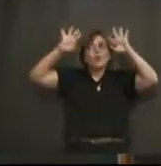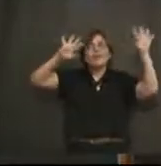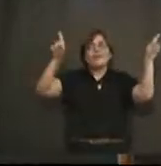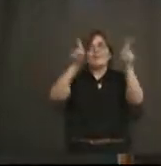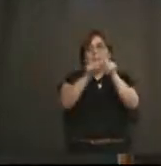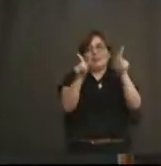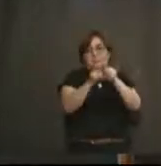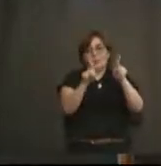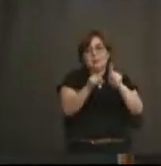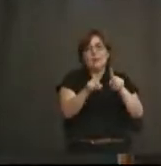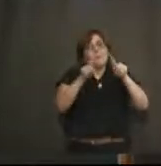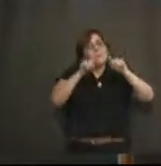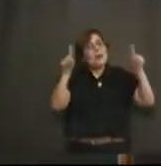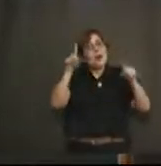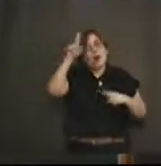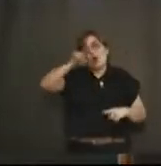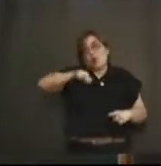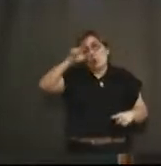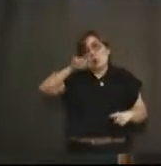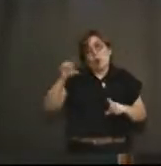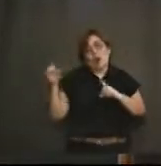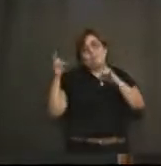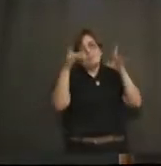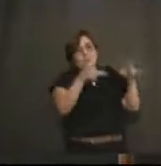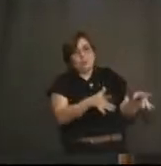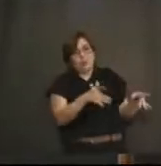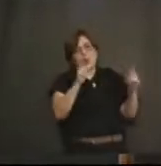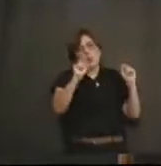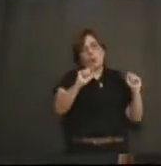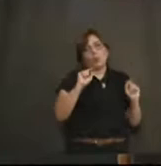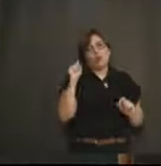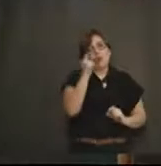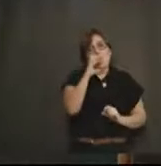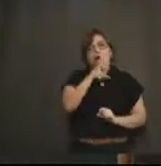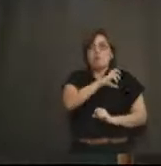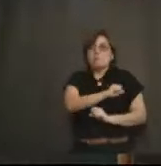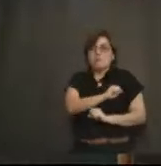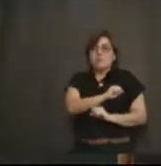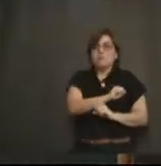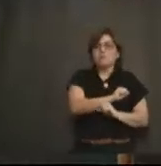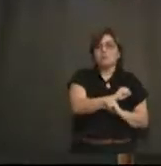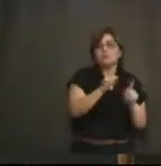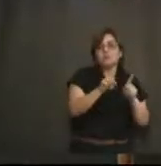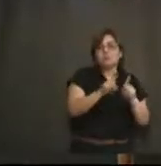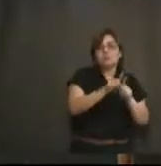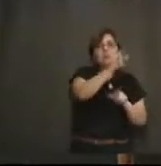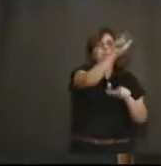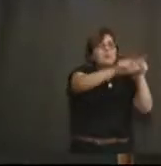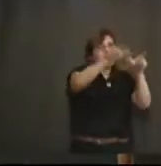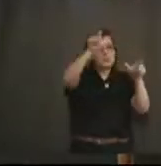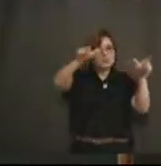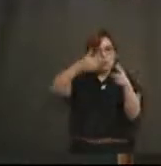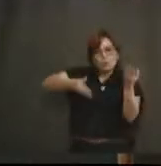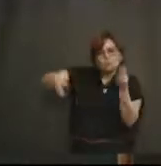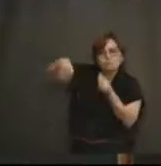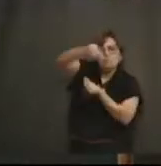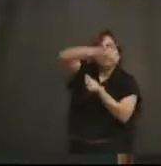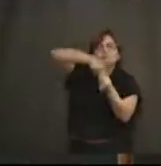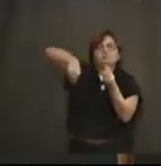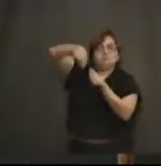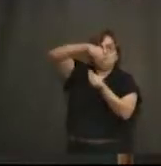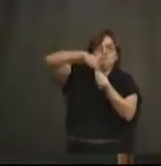mas sem nunca deixar de amar aquilo que fazemos, de amar as pessoas em nosso entorno que constroem toda essa